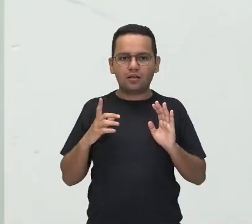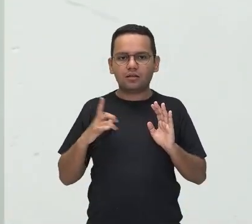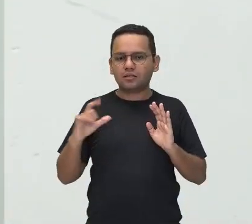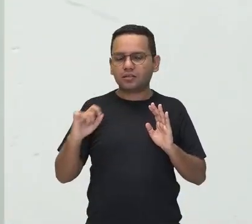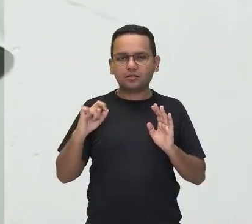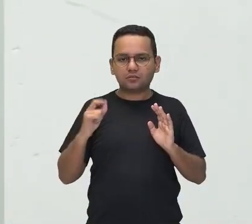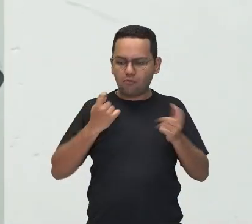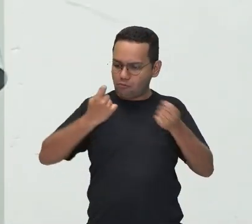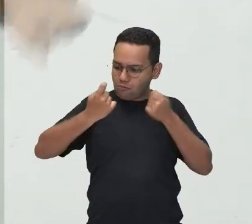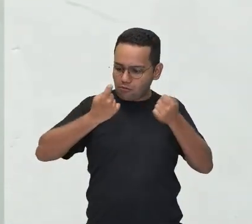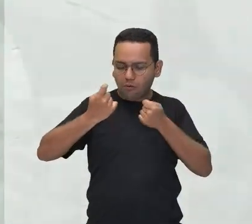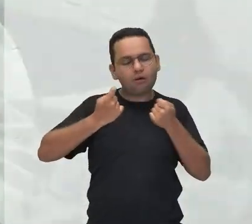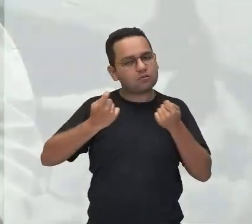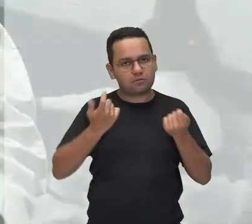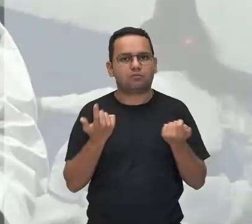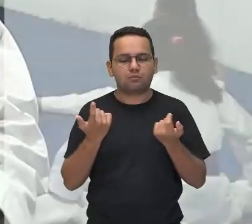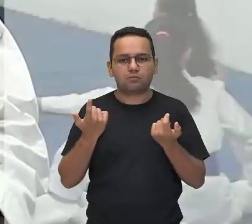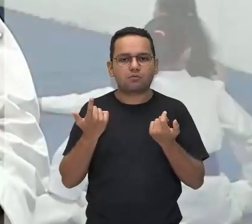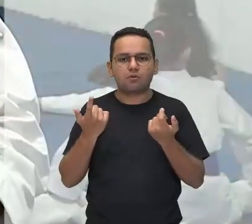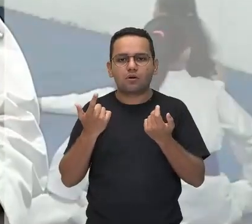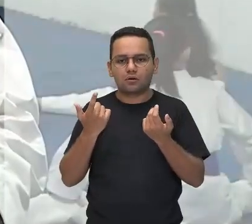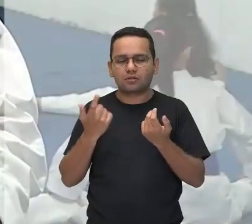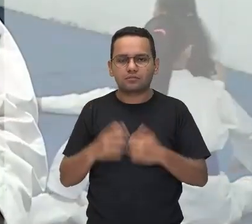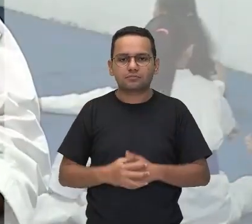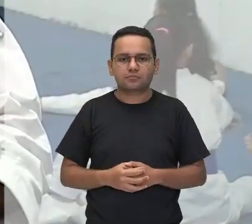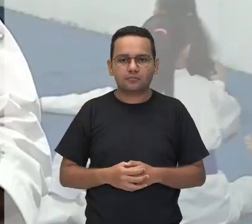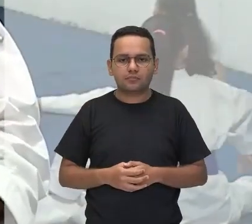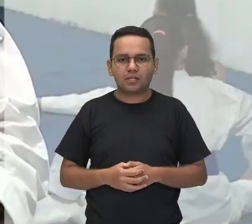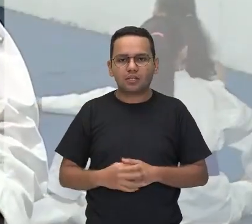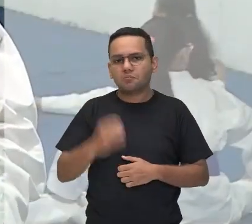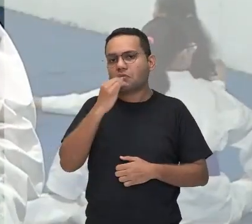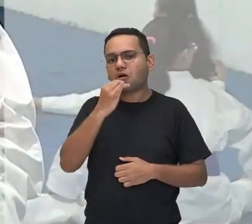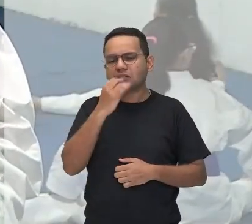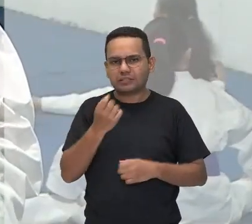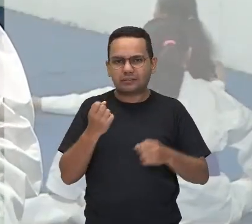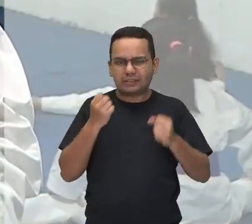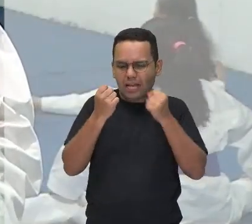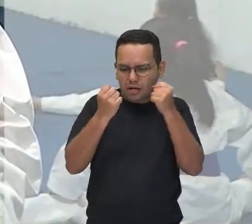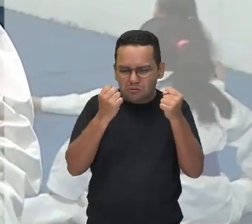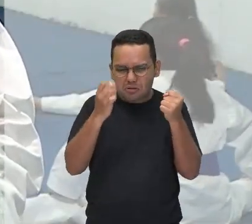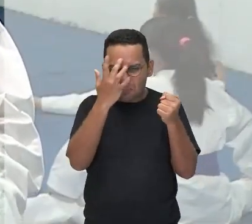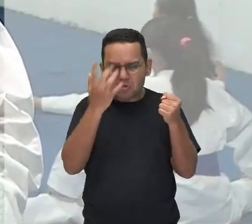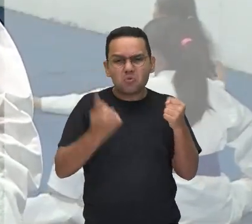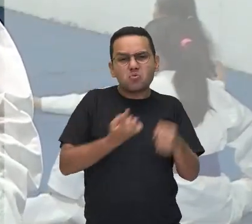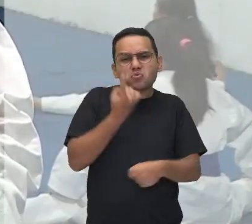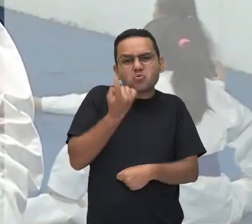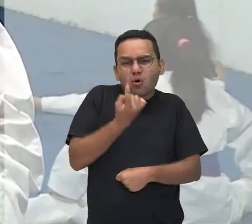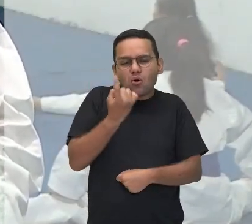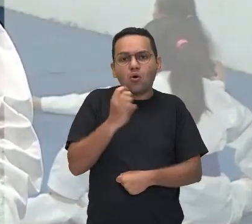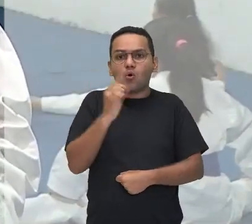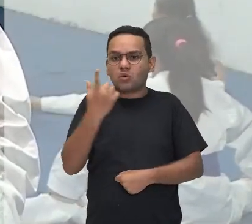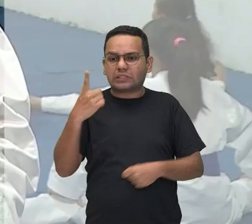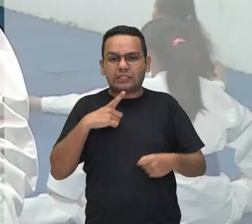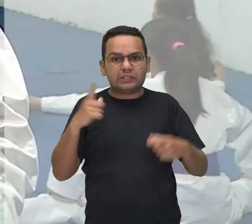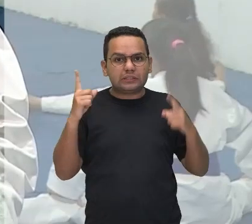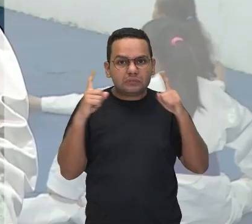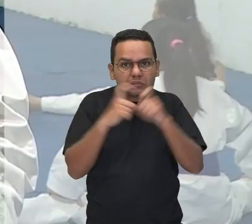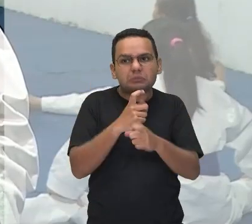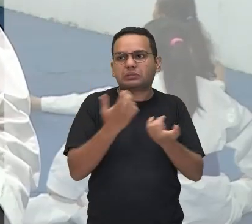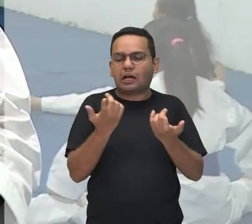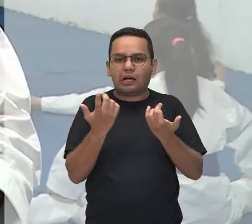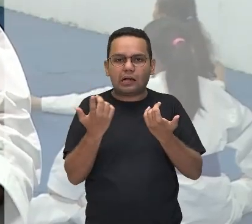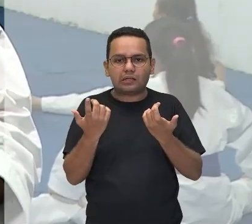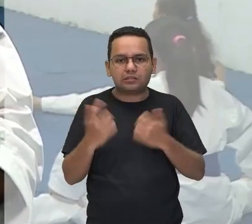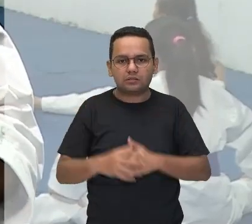tensão. Na luta, quando a pessoa está encurralado ou passando por dificuldades ali, quando está sendo superado pelo seu